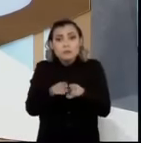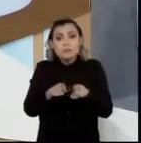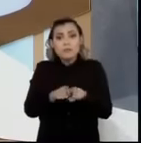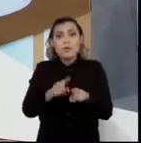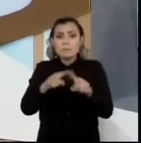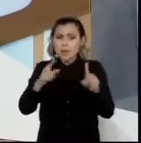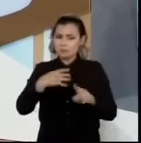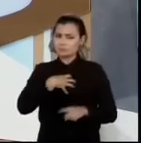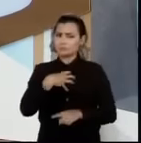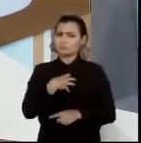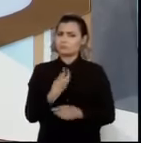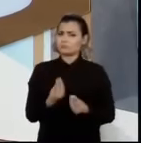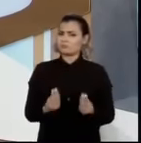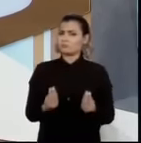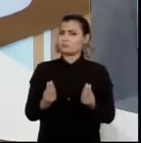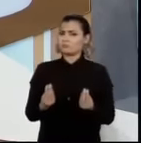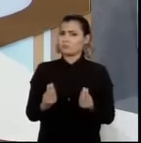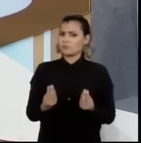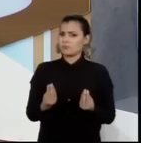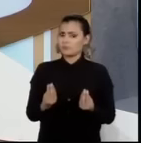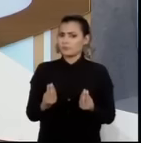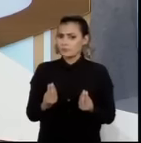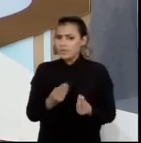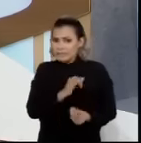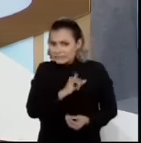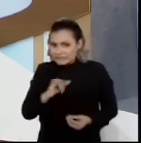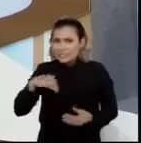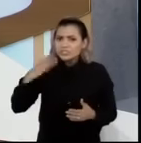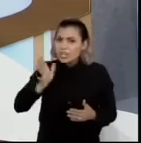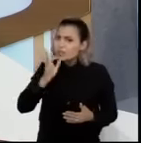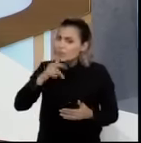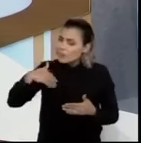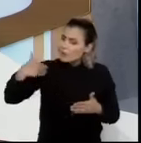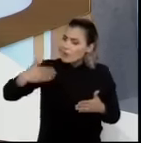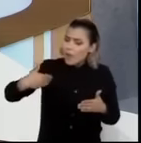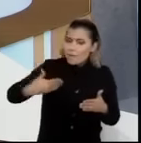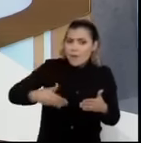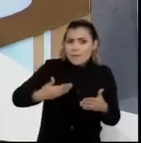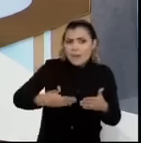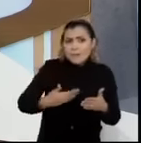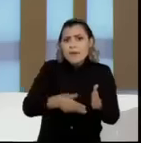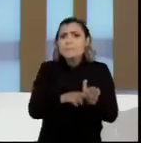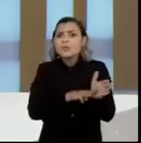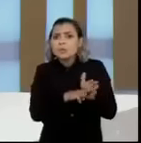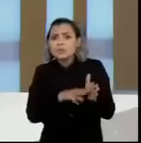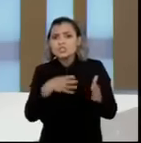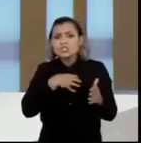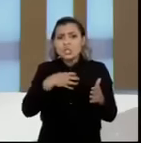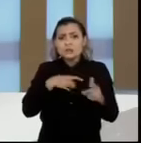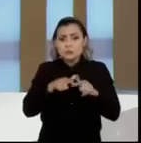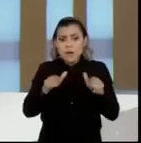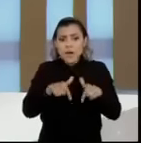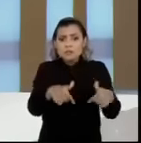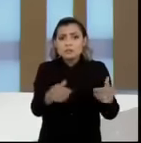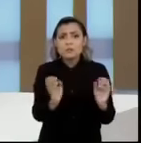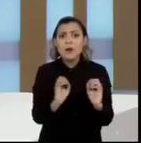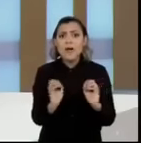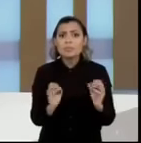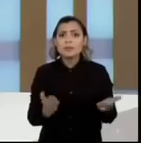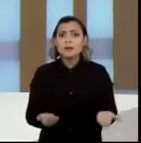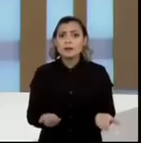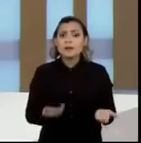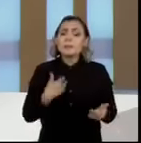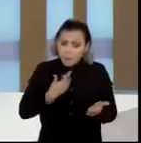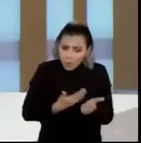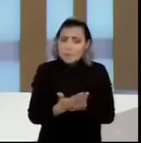minha pergunta, ministro, é se passou tanto tempo questionando o número, questionando a metodologia e não se colocou gente em campo